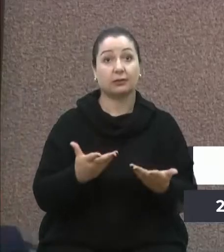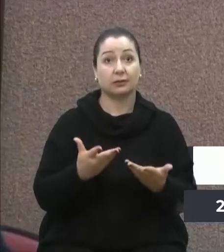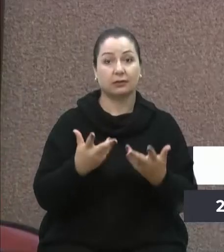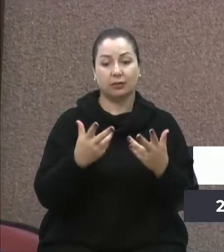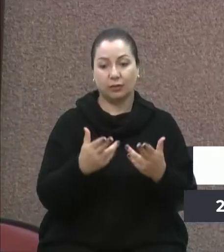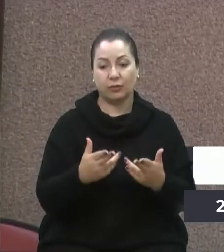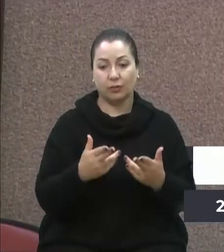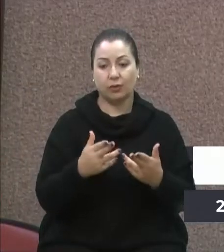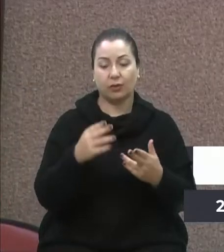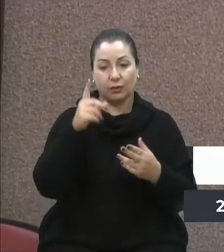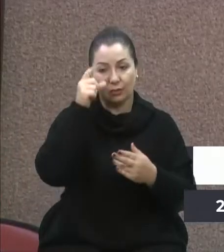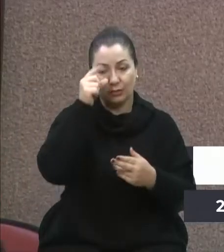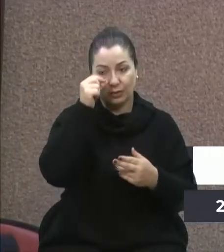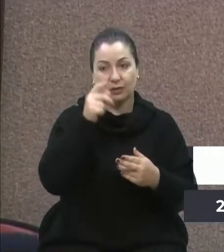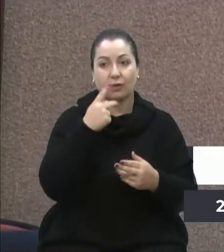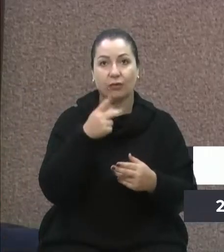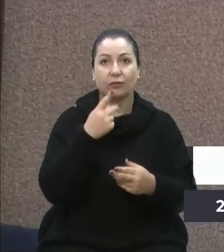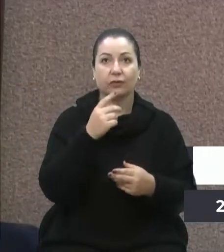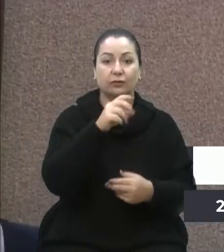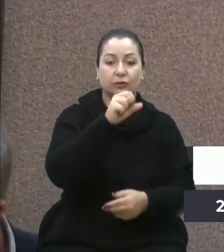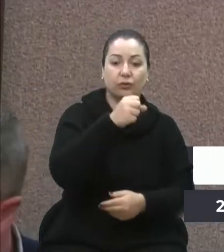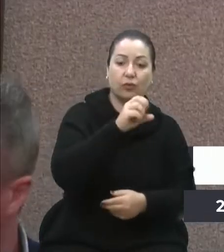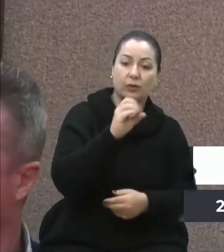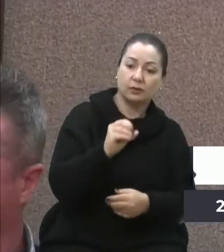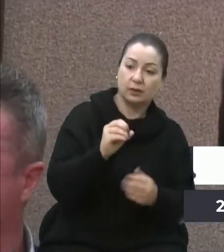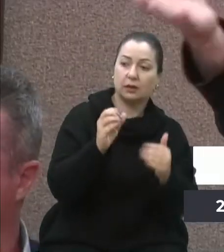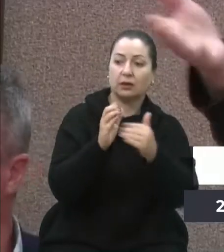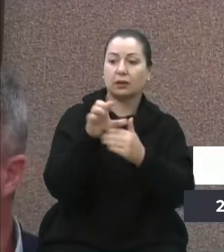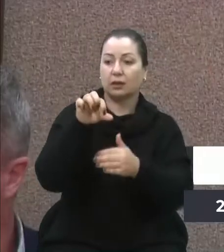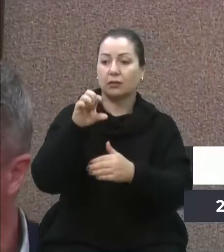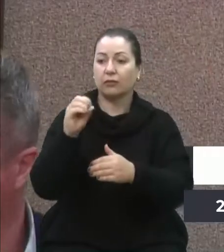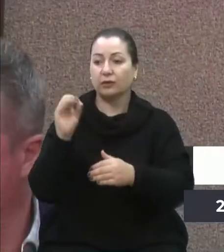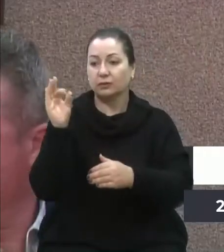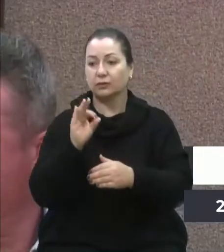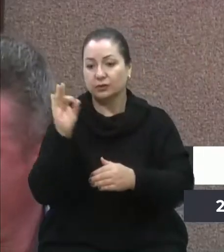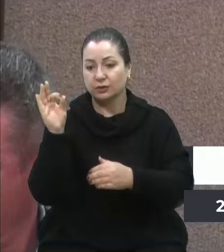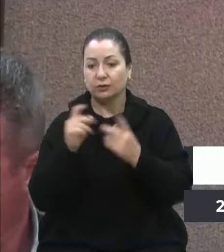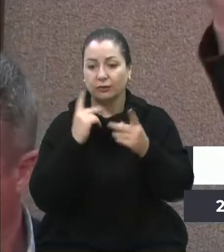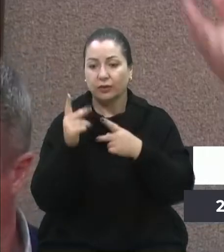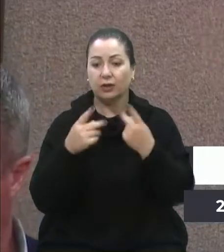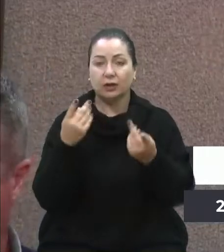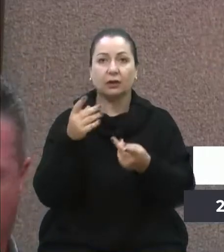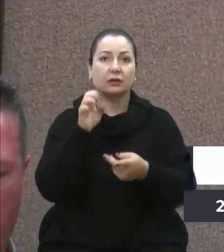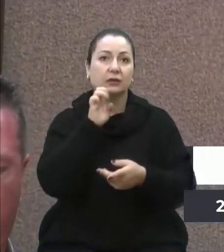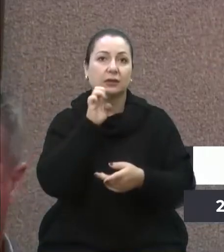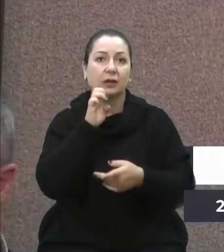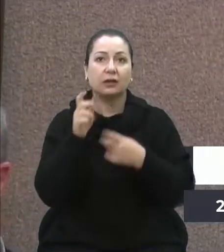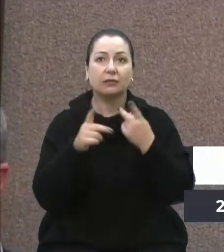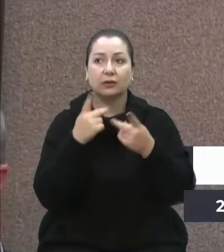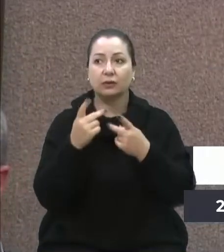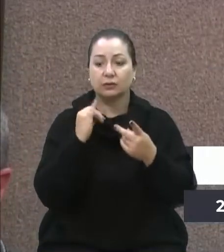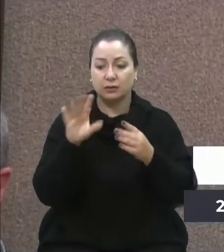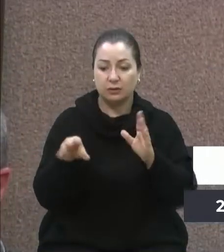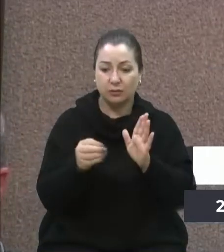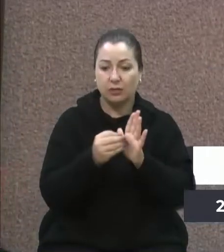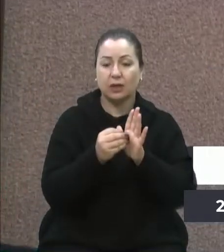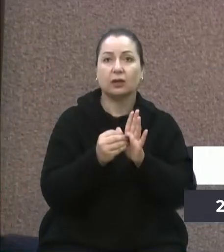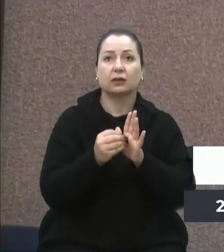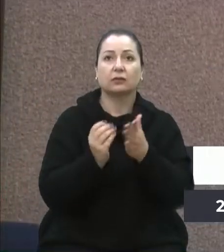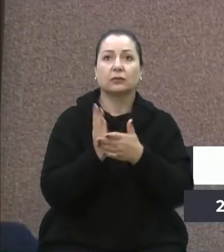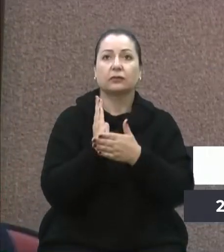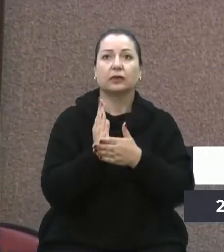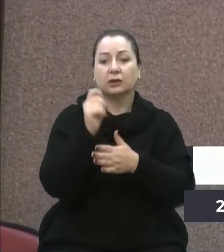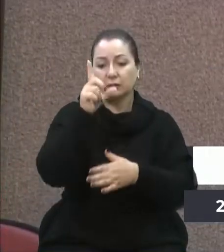80% a 90% tem essa qualificação. Aí a vereadora Estela mencionou, se essa emenda passar, quem é que vai